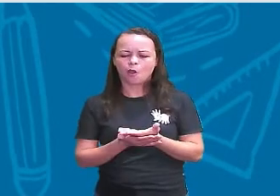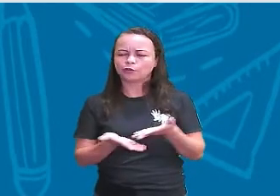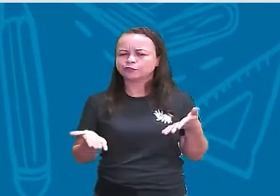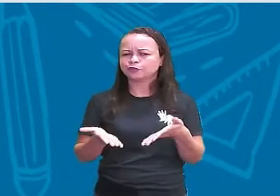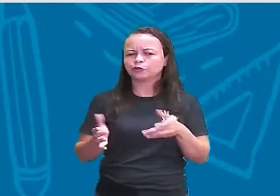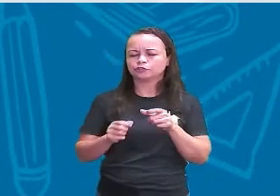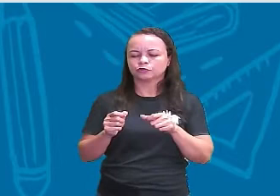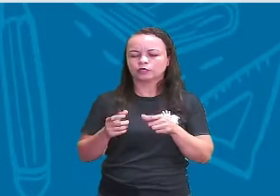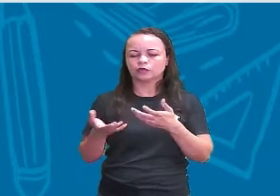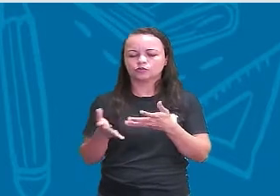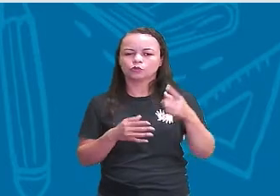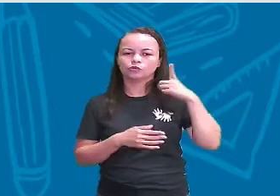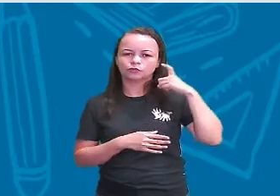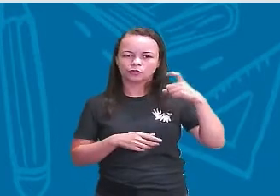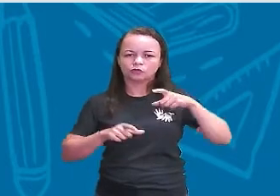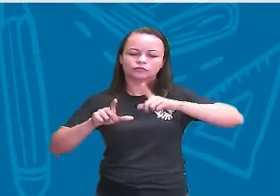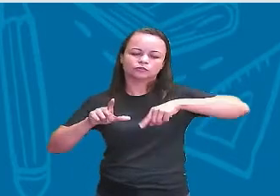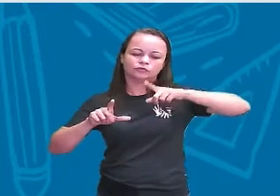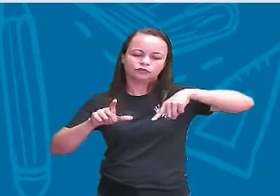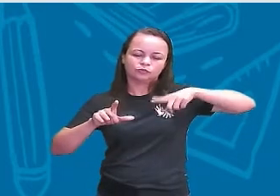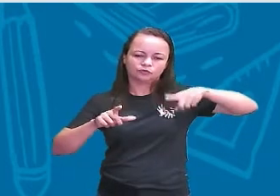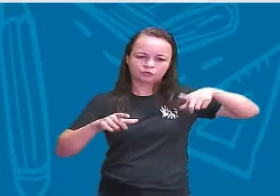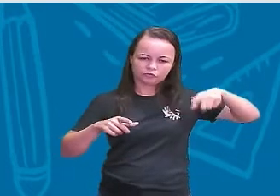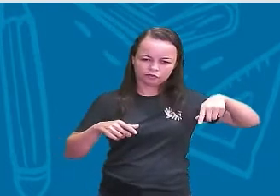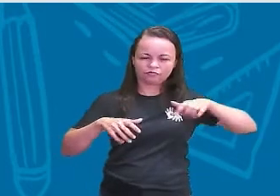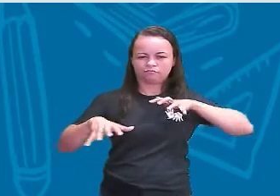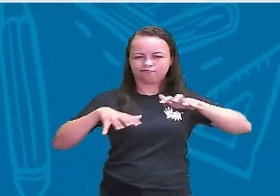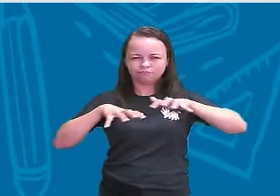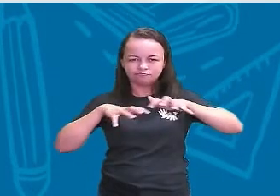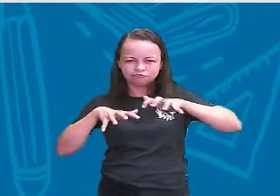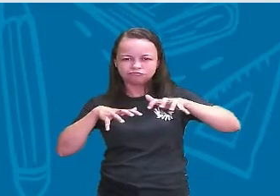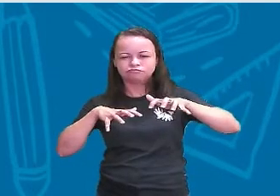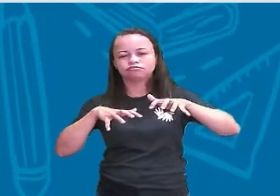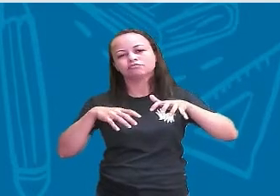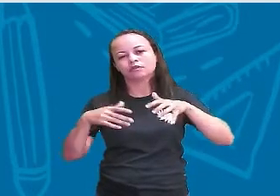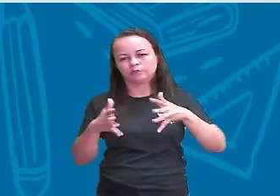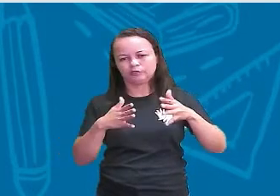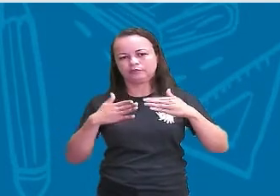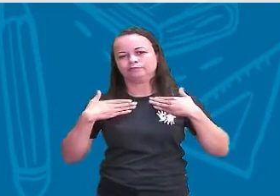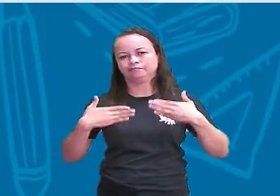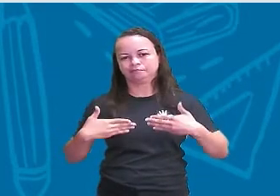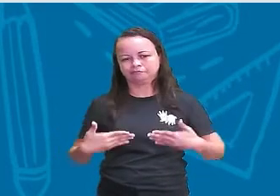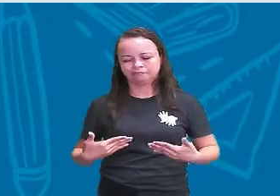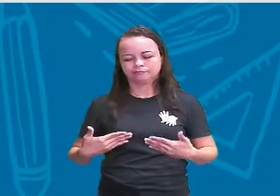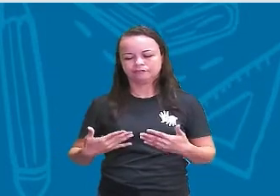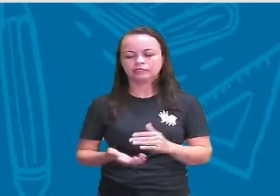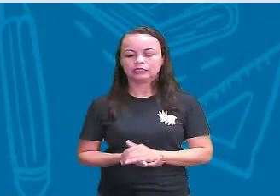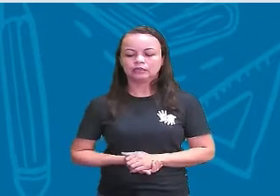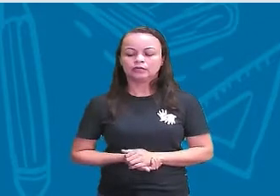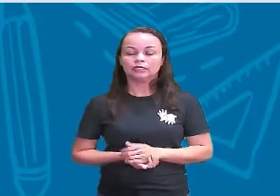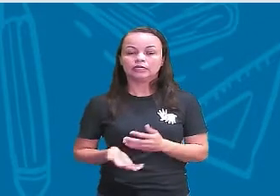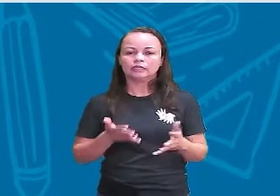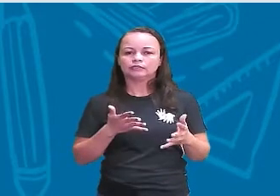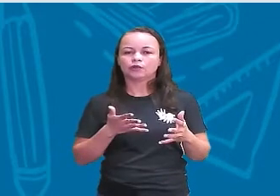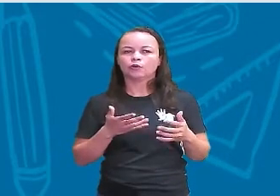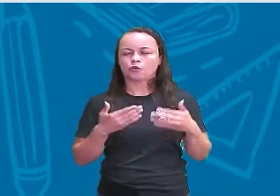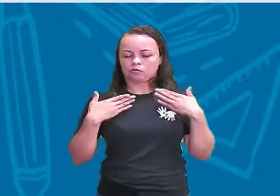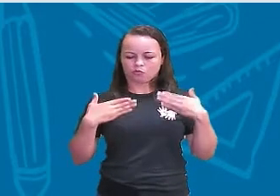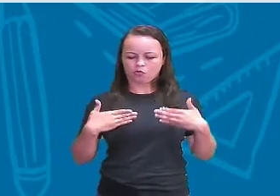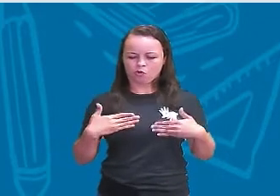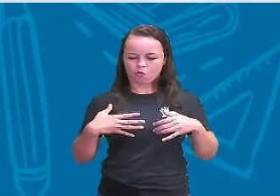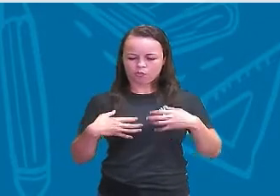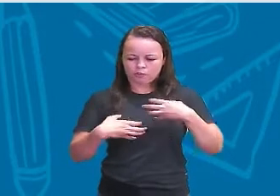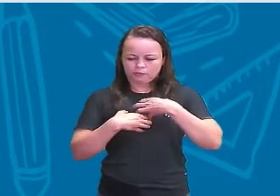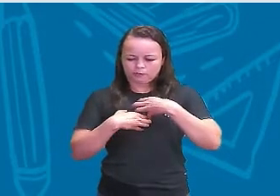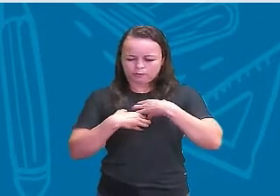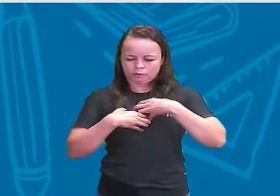são ondas sonoras produzidas por vibrações de um corpo, tá certo? Então, quando um corpo vibra, ele